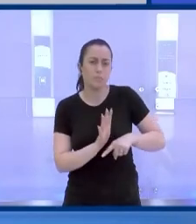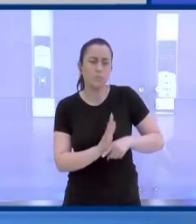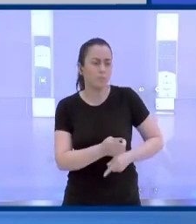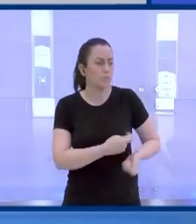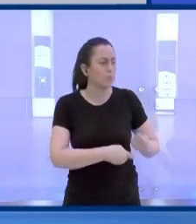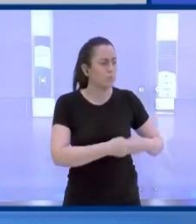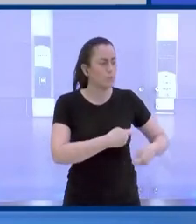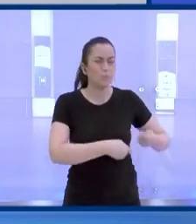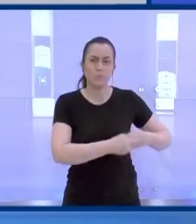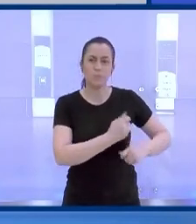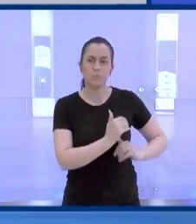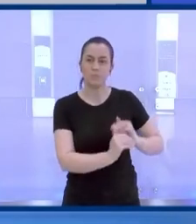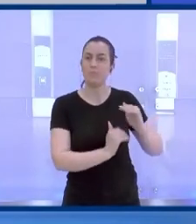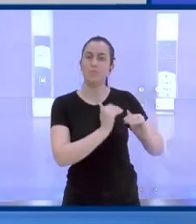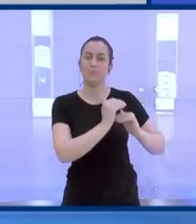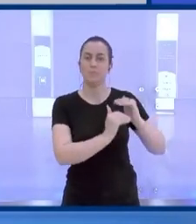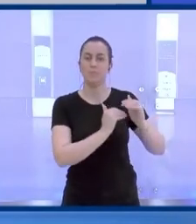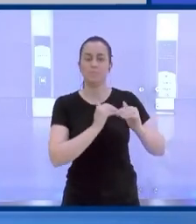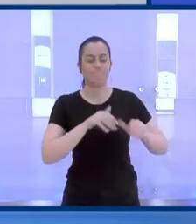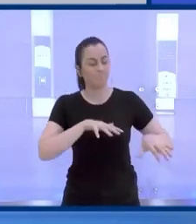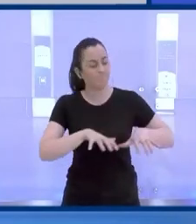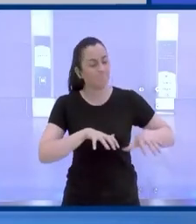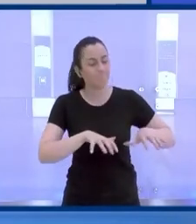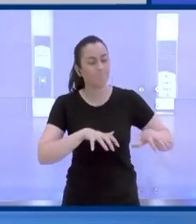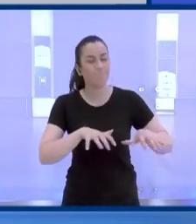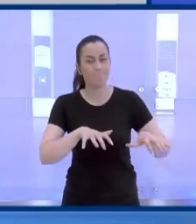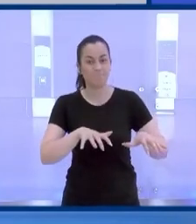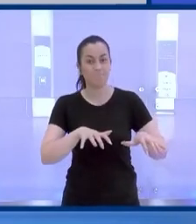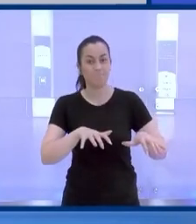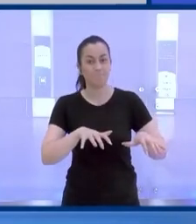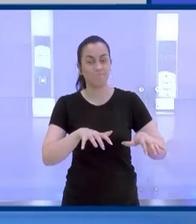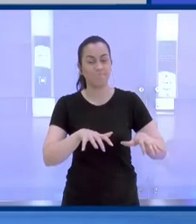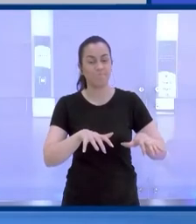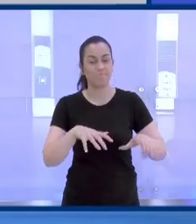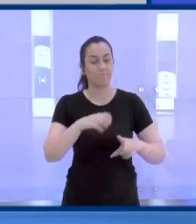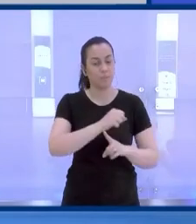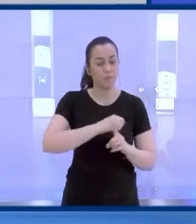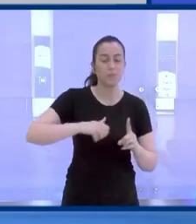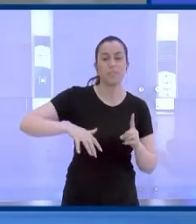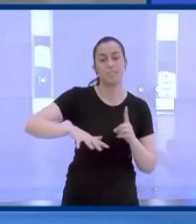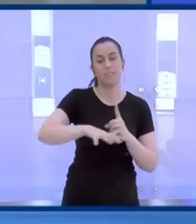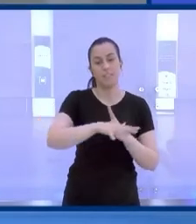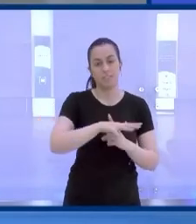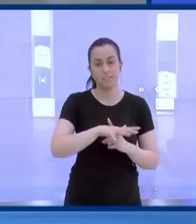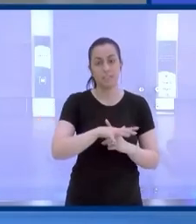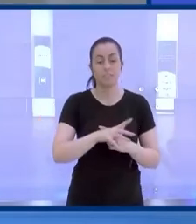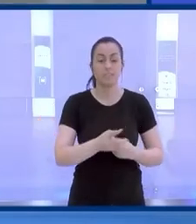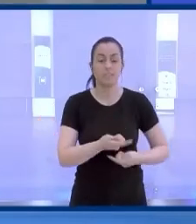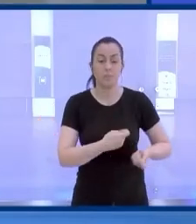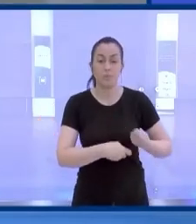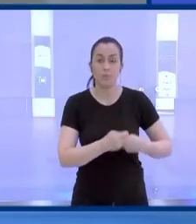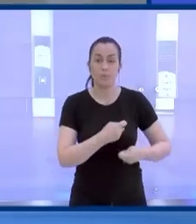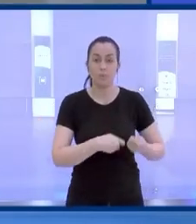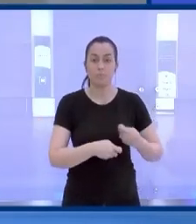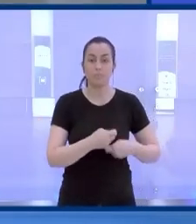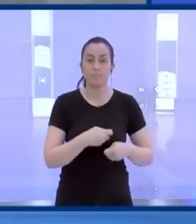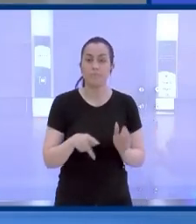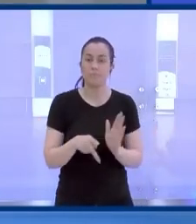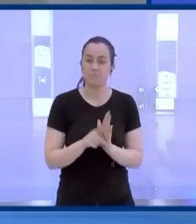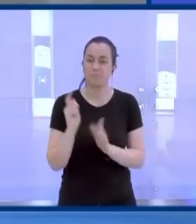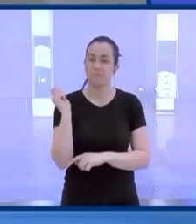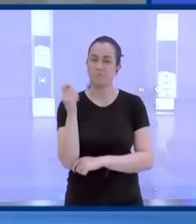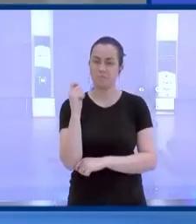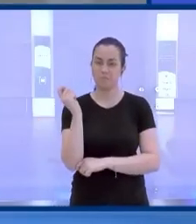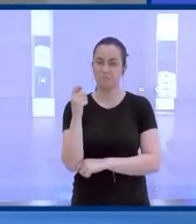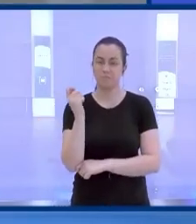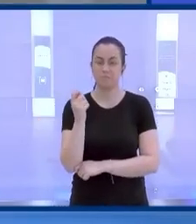gás, movimentará ainda mais a sociedade, a economia gaúcha. Empregos